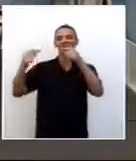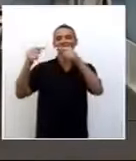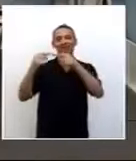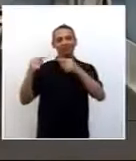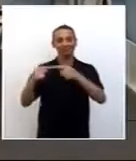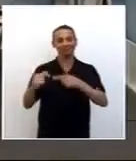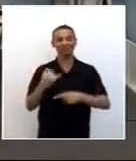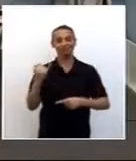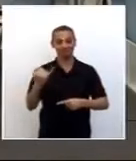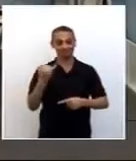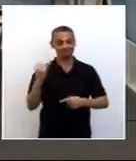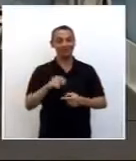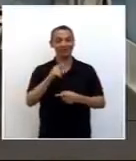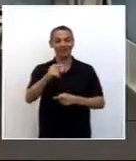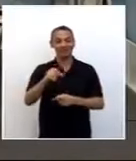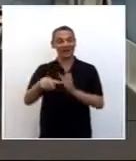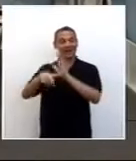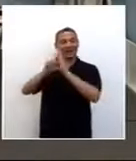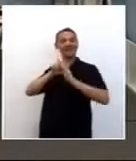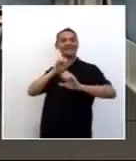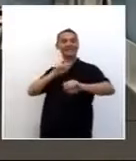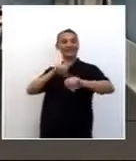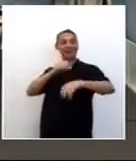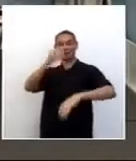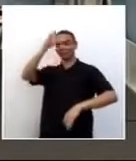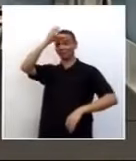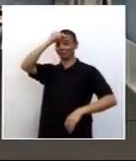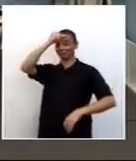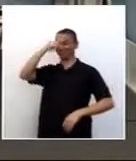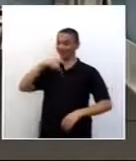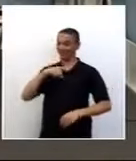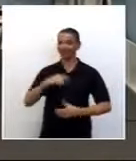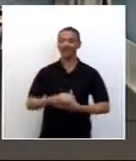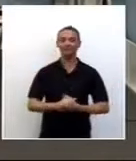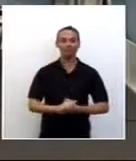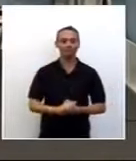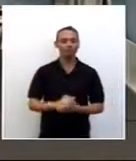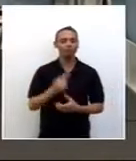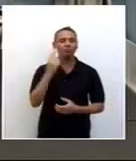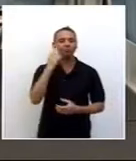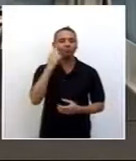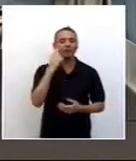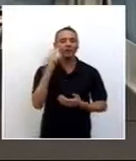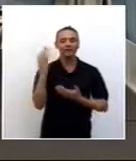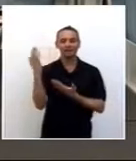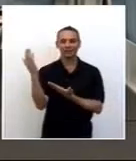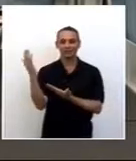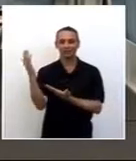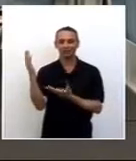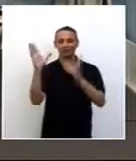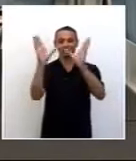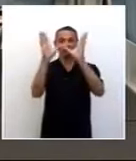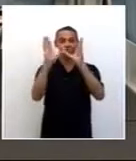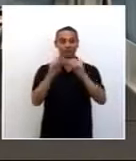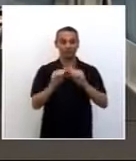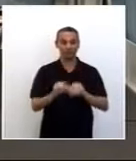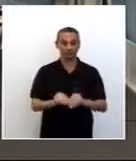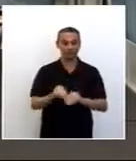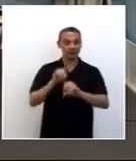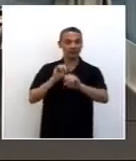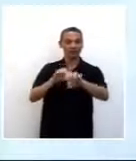cognatos assim não assistiu Natal aula passada então eu vou colocar aqui na tela um resumo da aula